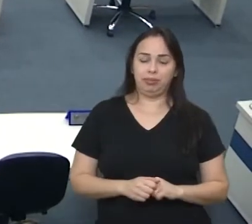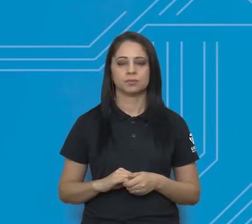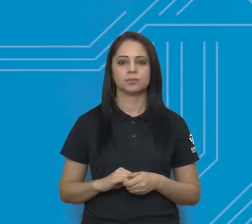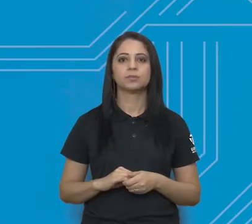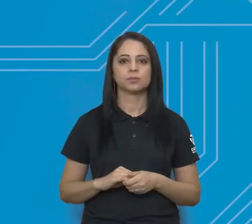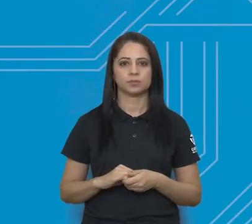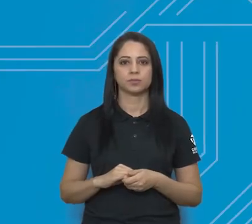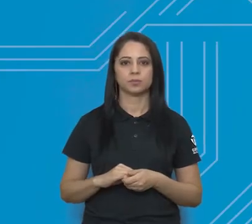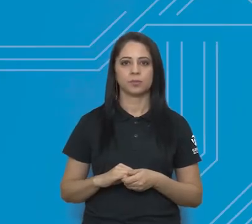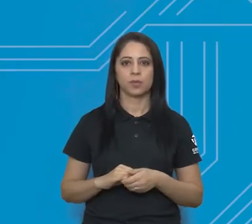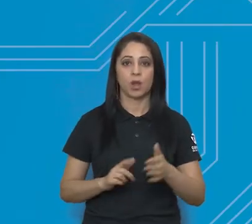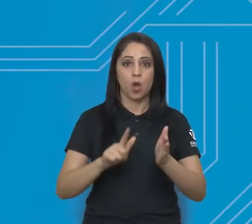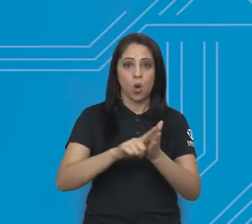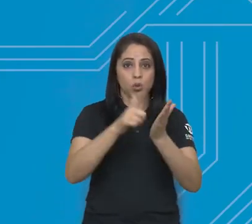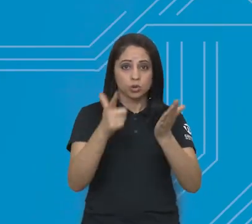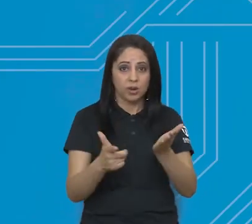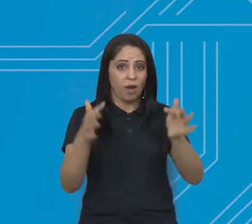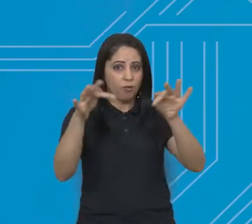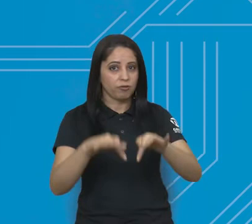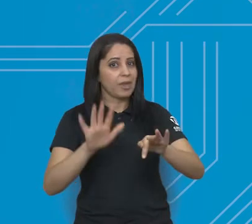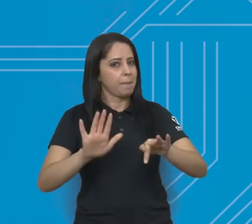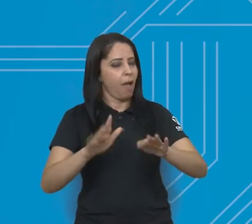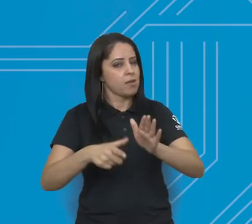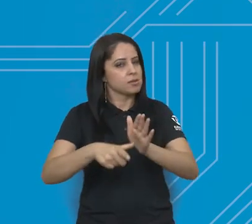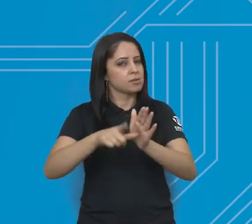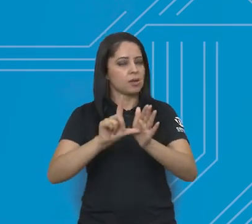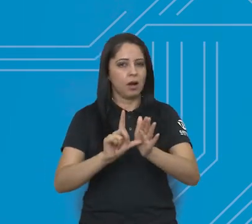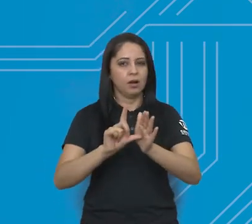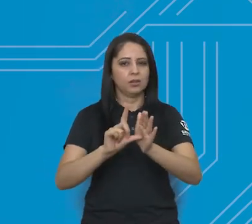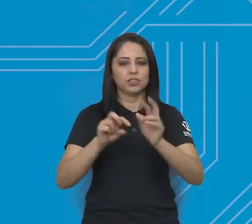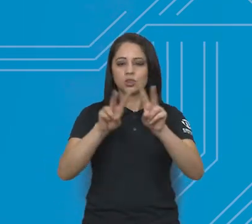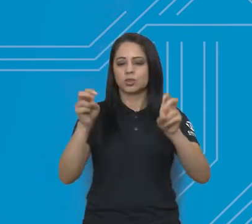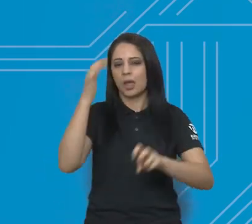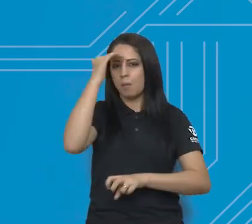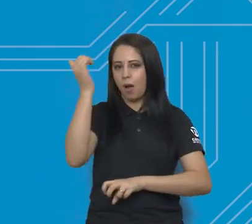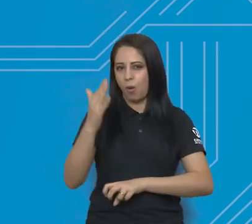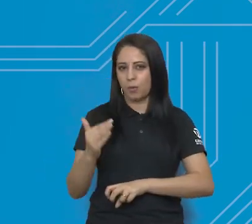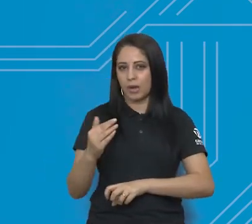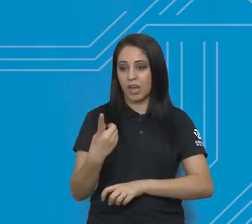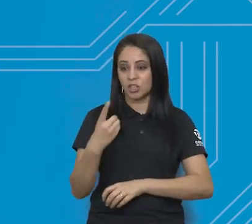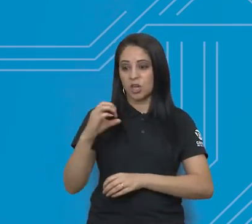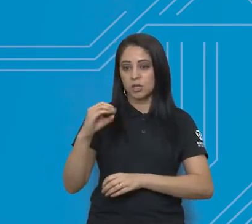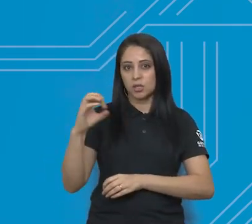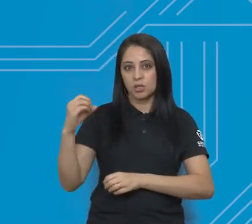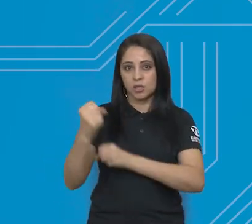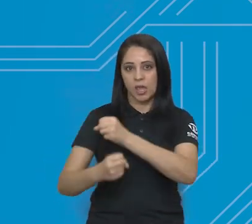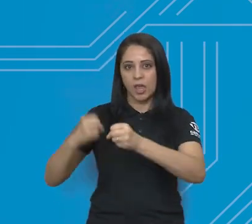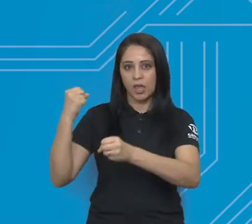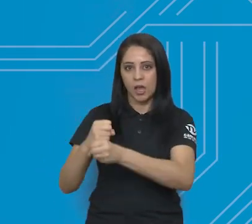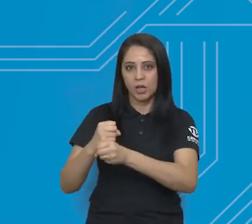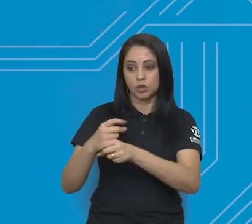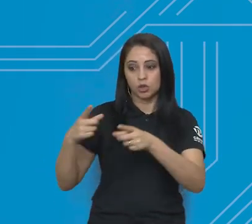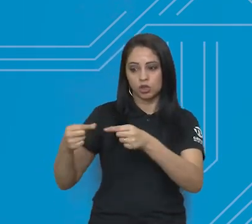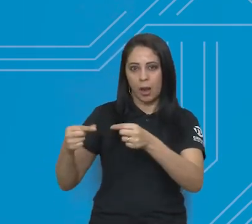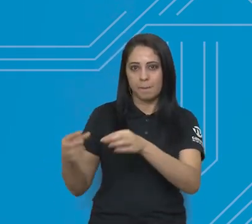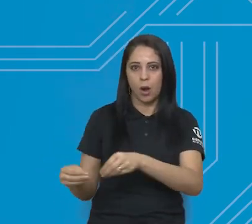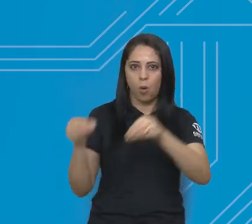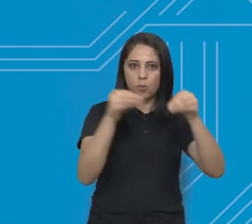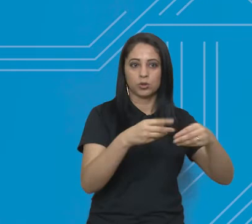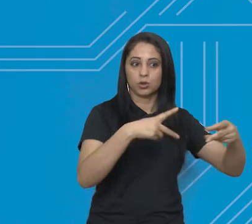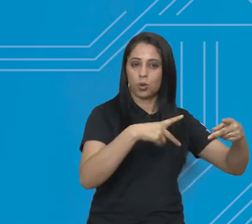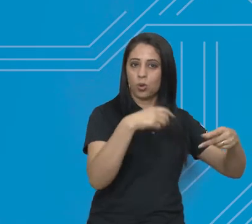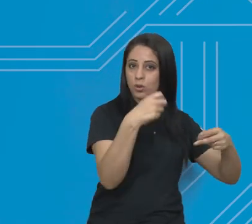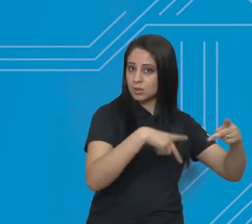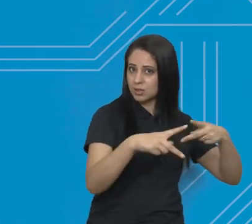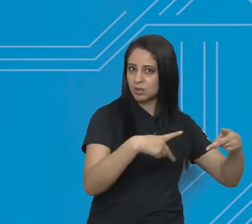Câmara. E antes de fechar o jornal, vamos falar de homenagens. Para marcar os 100 anos da imigração japonesa em São José,